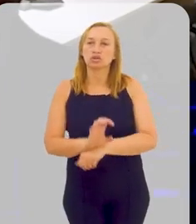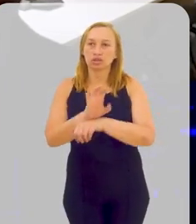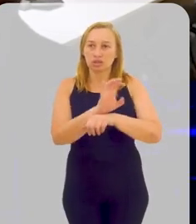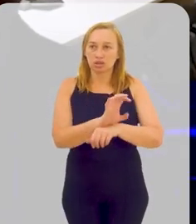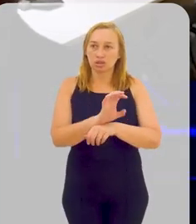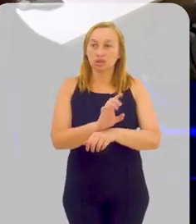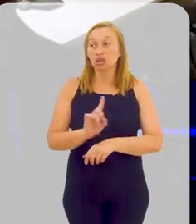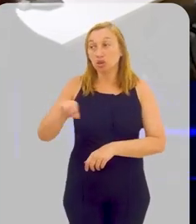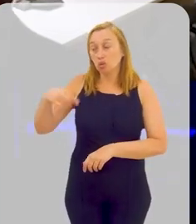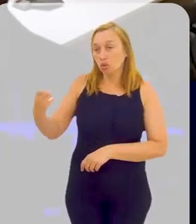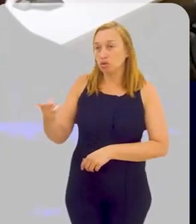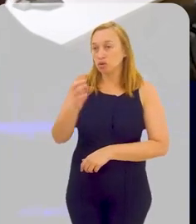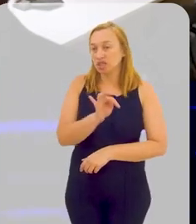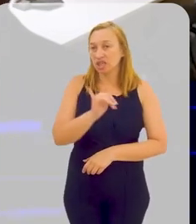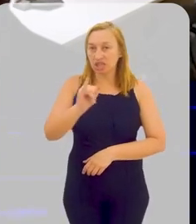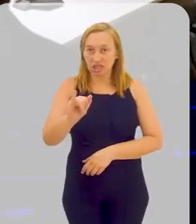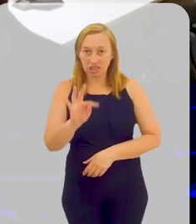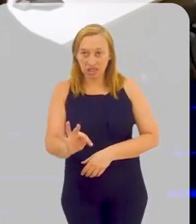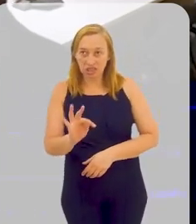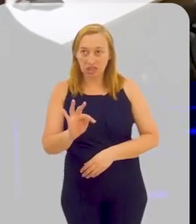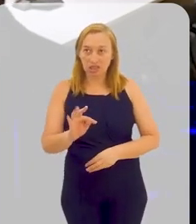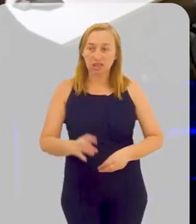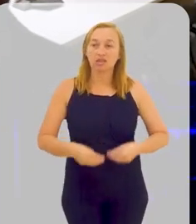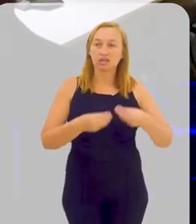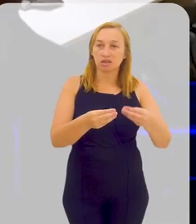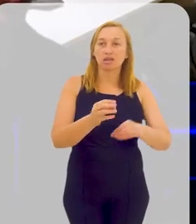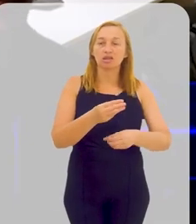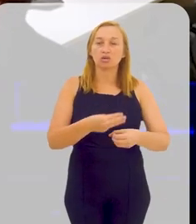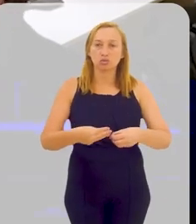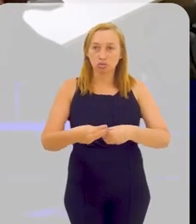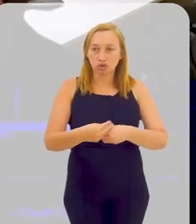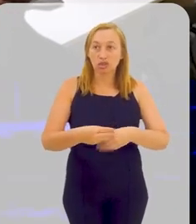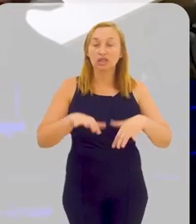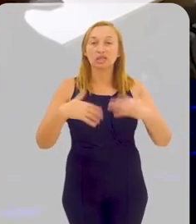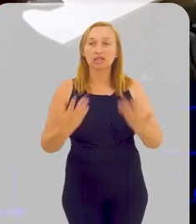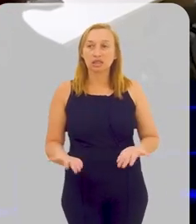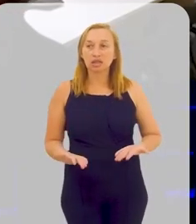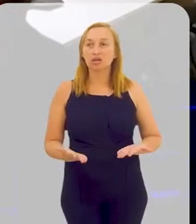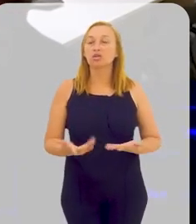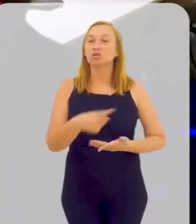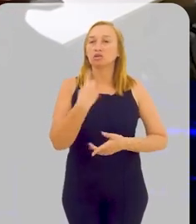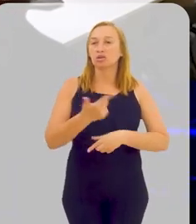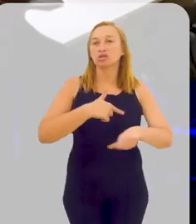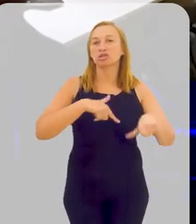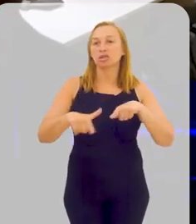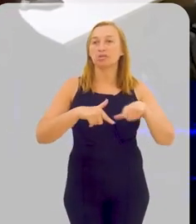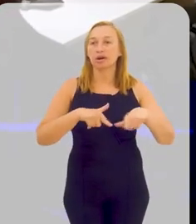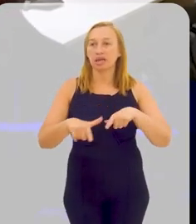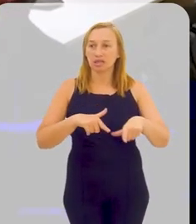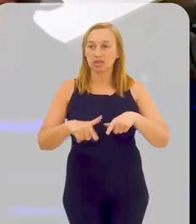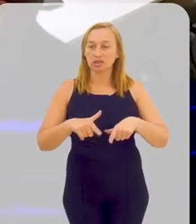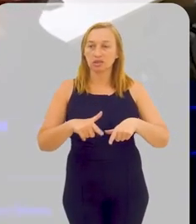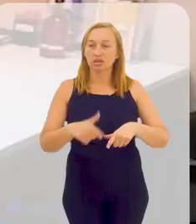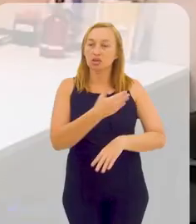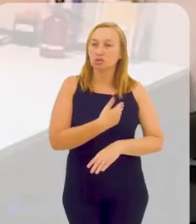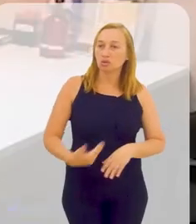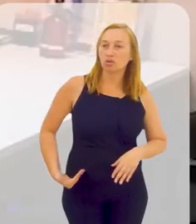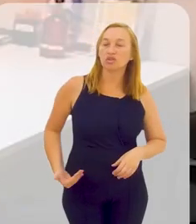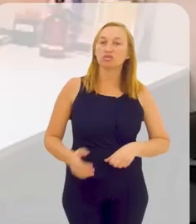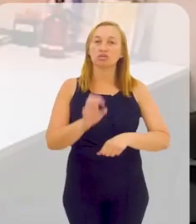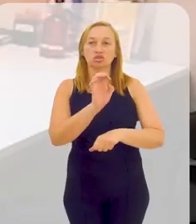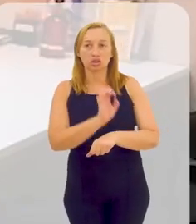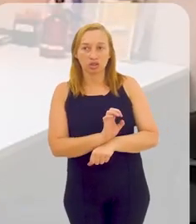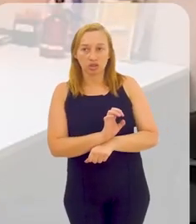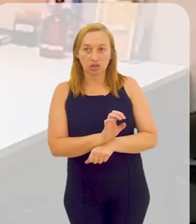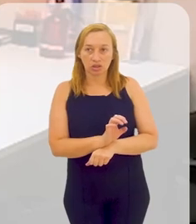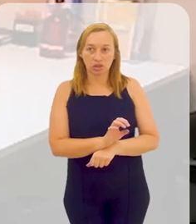os estados e um outro kit é dedicado aos municípios então nós estamos trabalhando com os